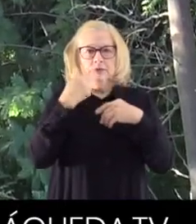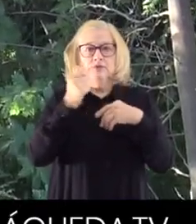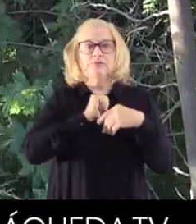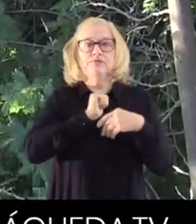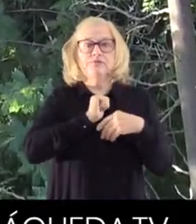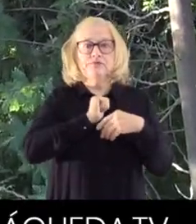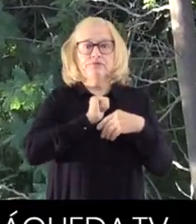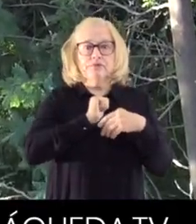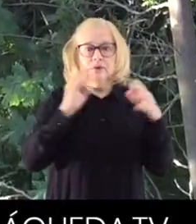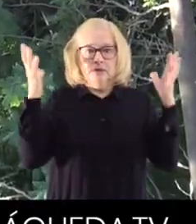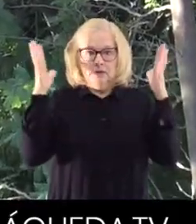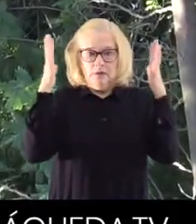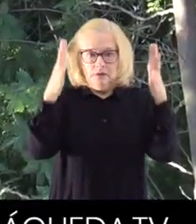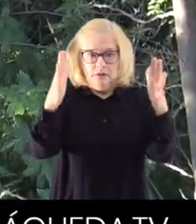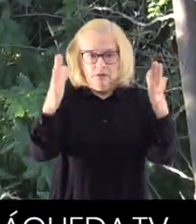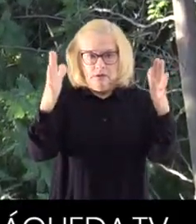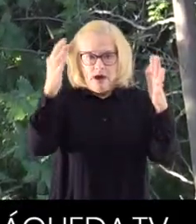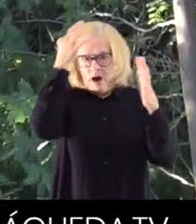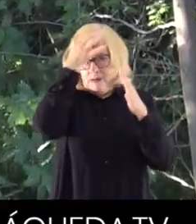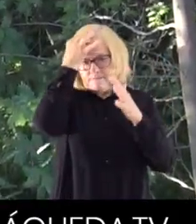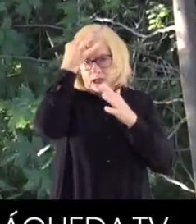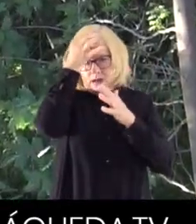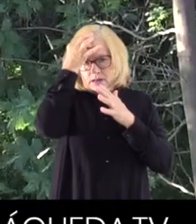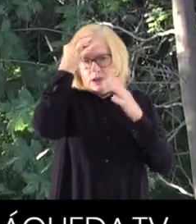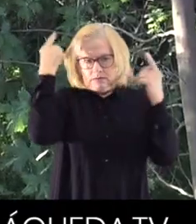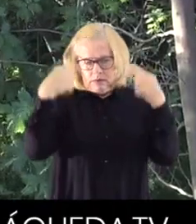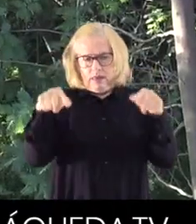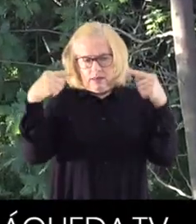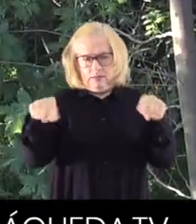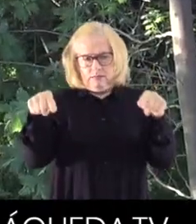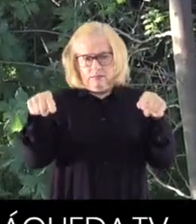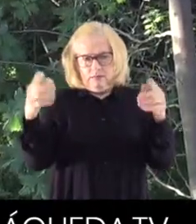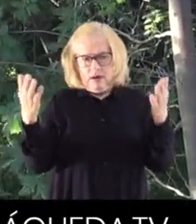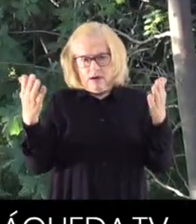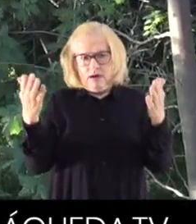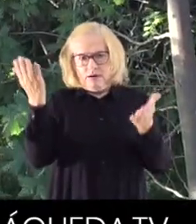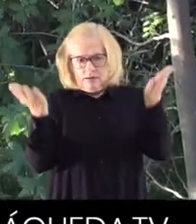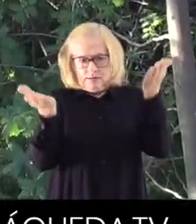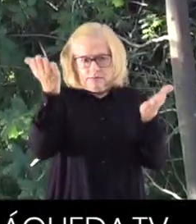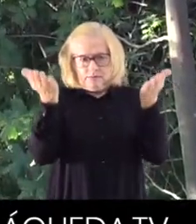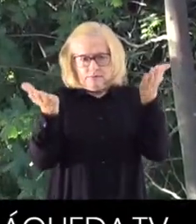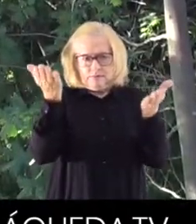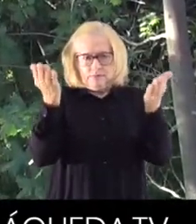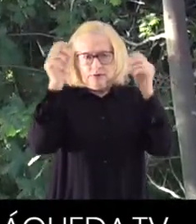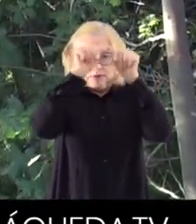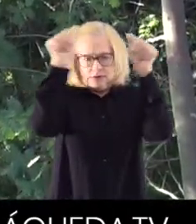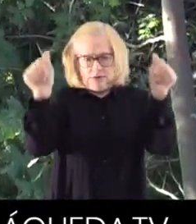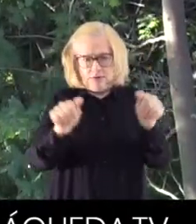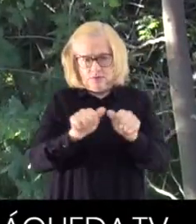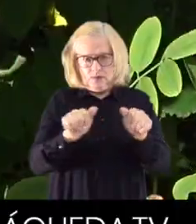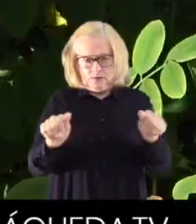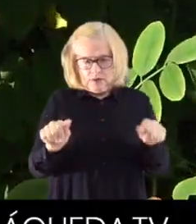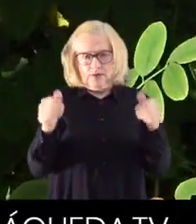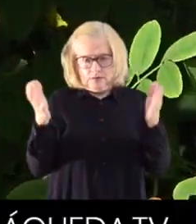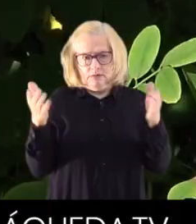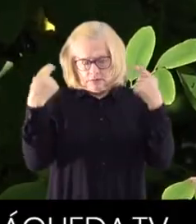nossa floresta autóctona é seriamente ameaçada, aliás, toda a nossa floresta autóctona e todo o nosso ecossistema é seriamente afetado